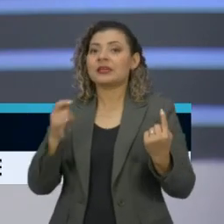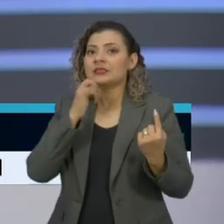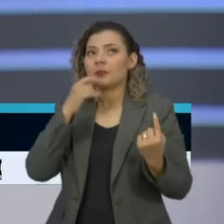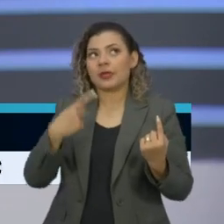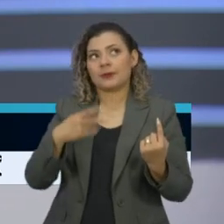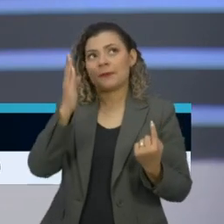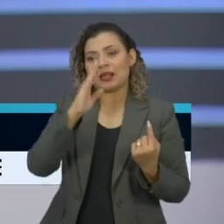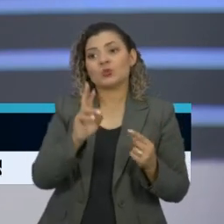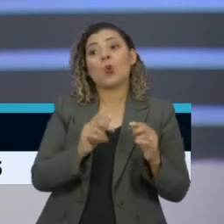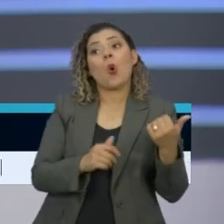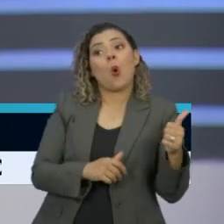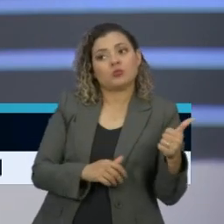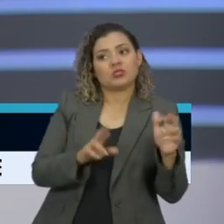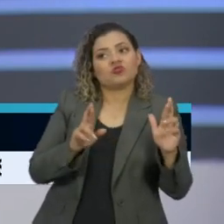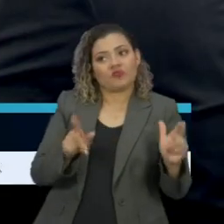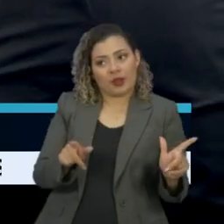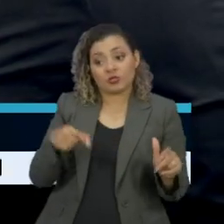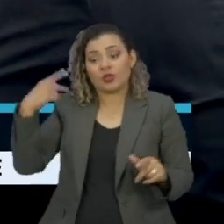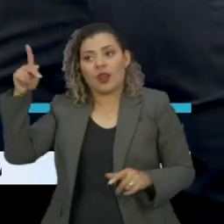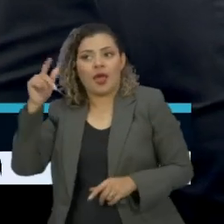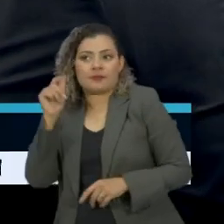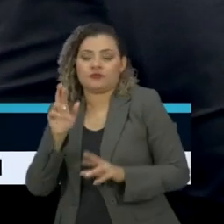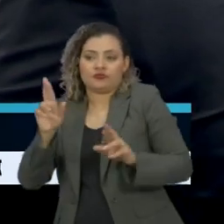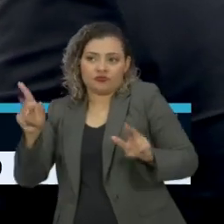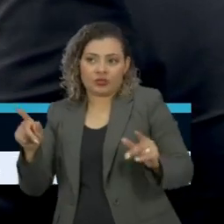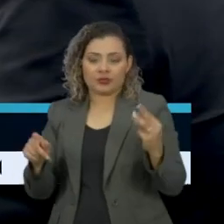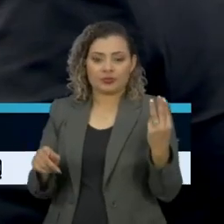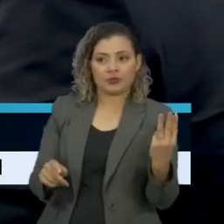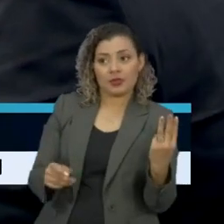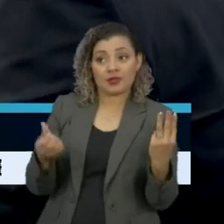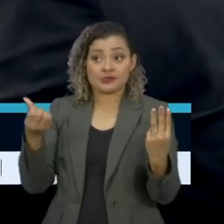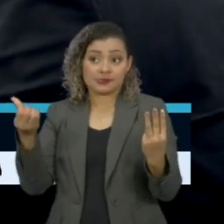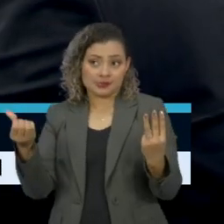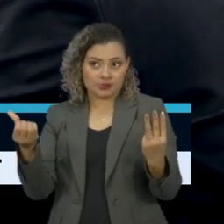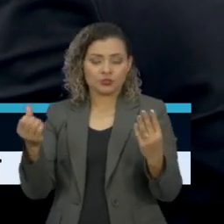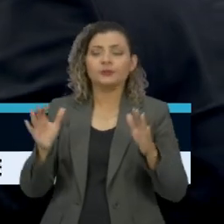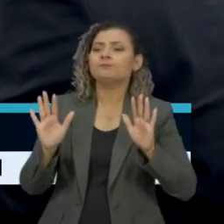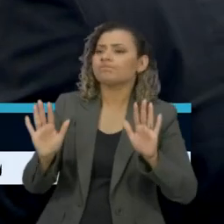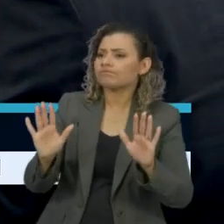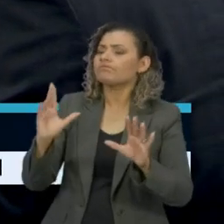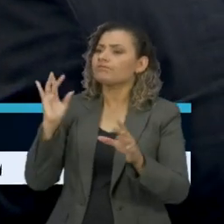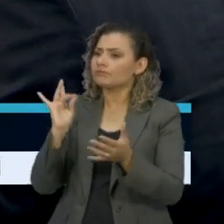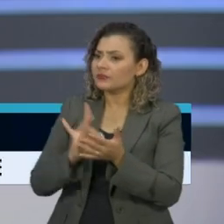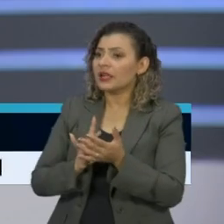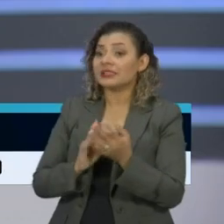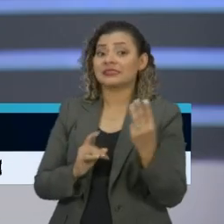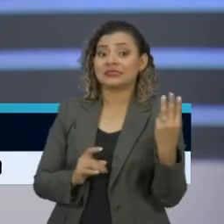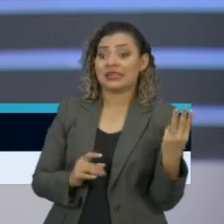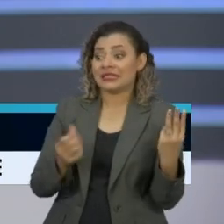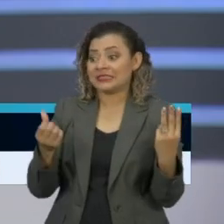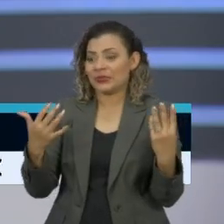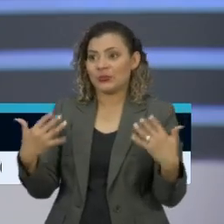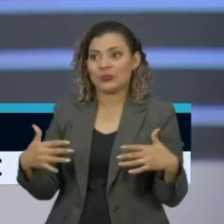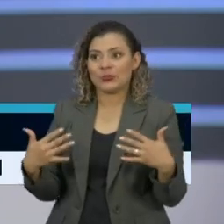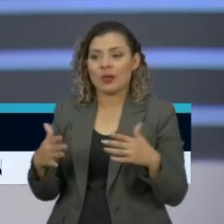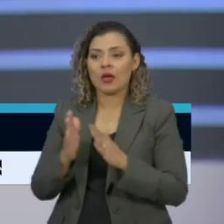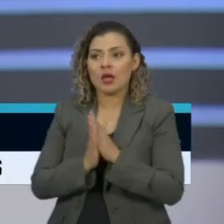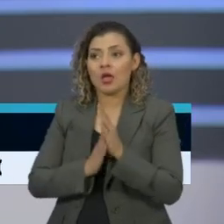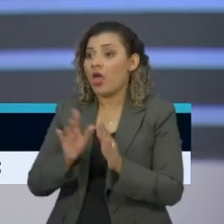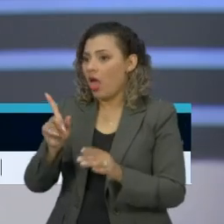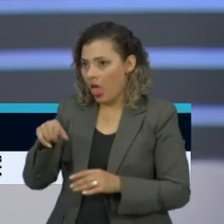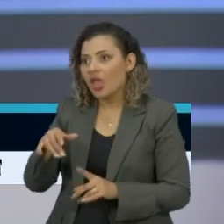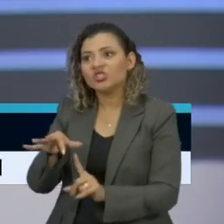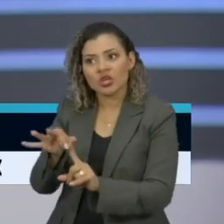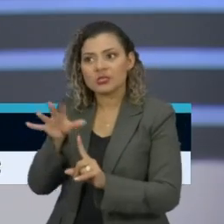11. E agora, com o Trump indicando a juíza Barrett, vai para 6-3. Né? É uma indicação relâmpago,